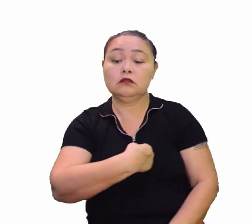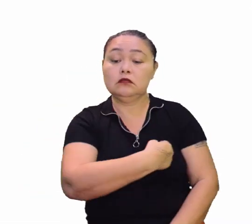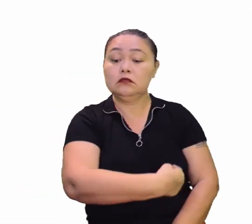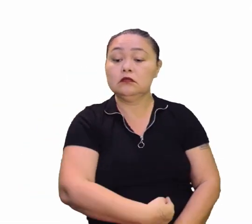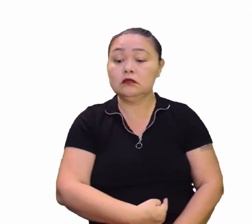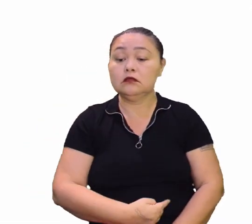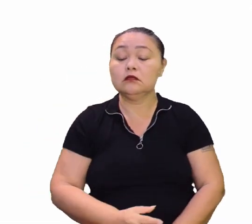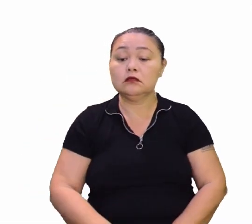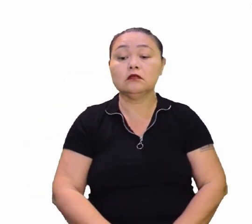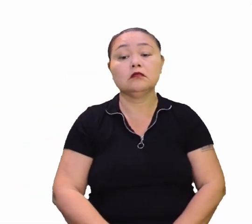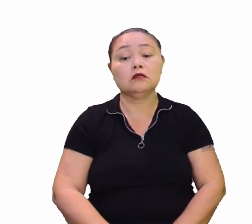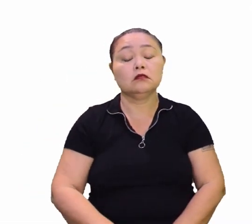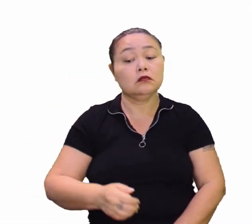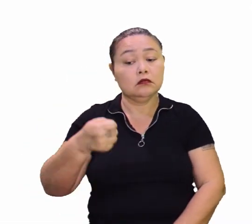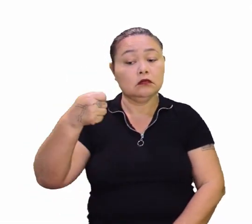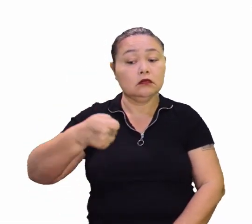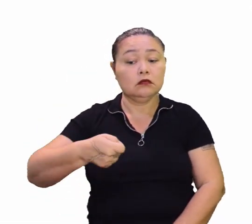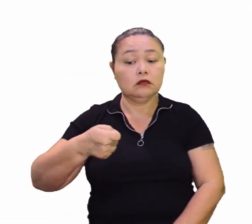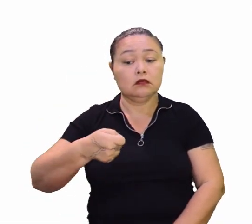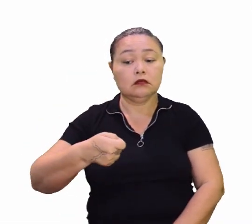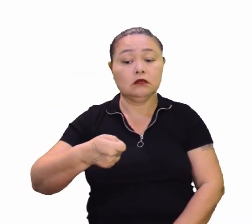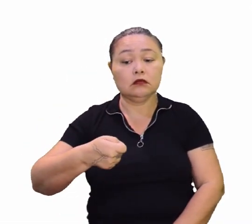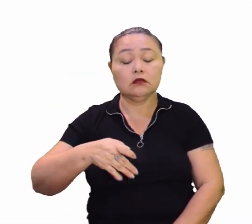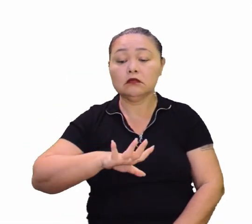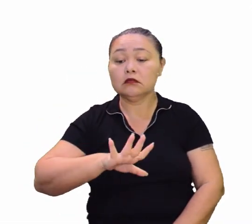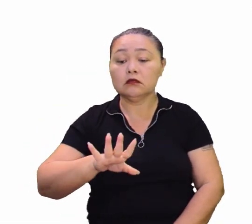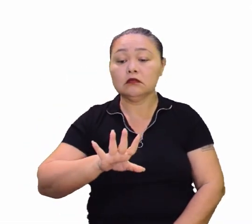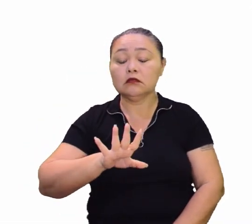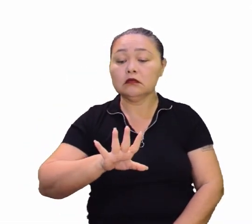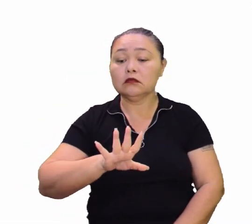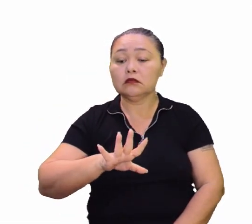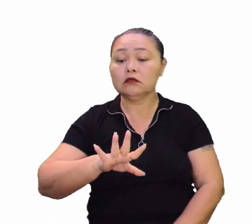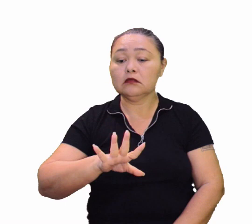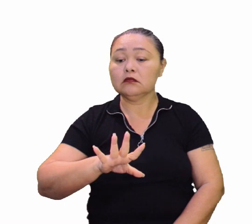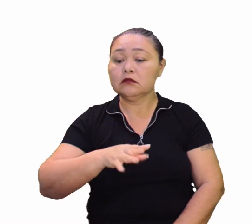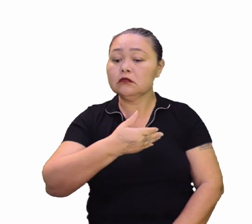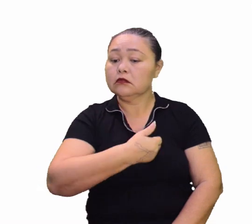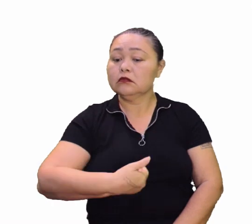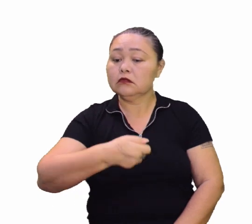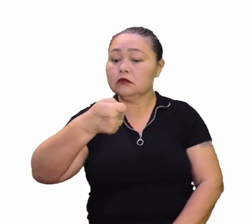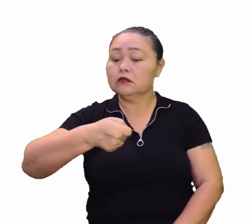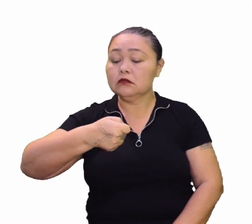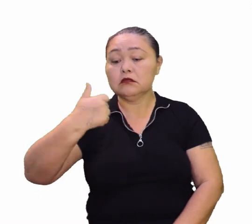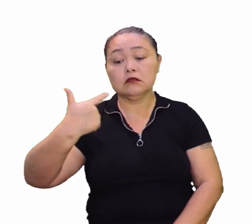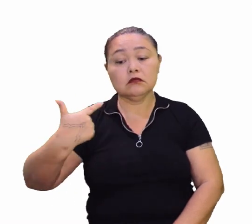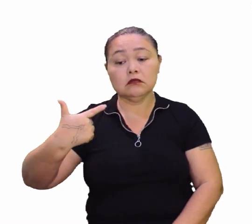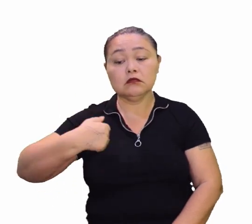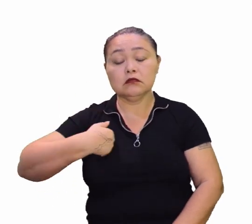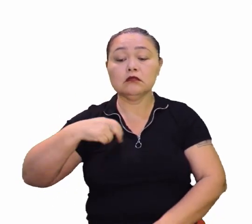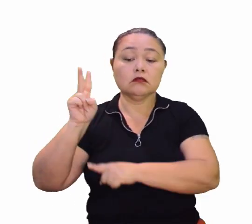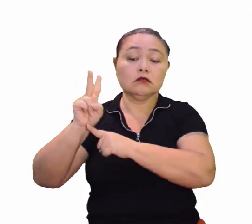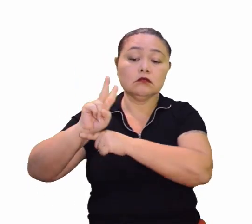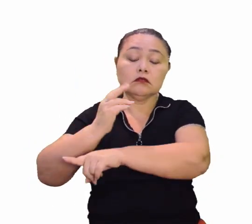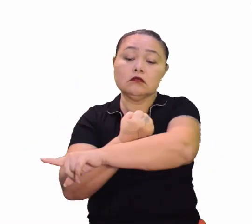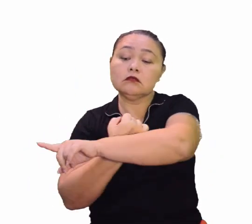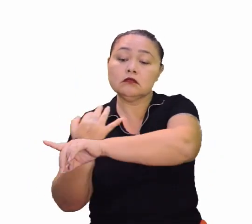China é ditatorial, né? Exatamente. Regime ditatorial, está em segundo plano o meio ambiente lá. Com